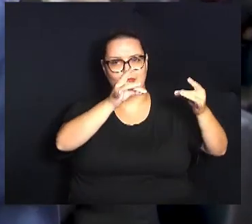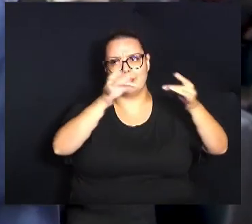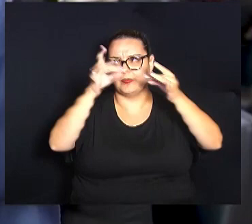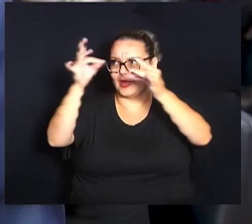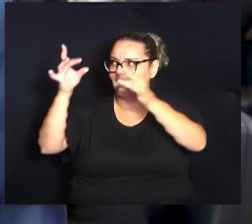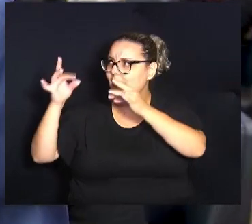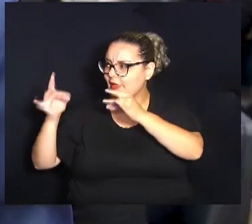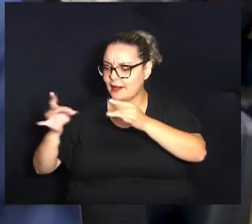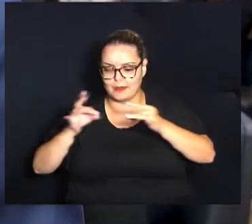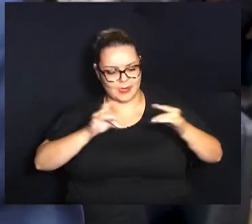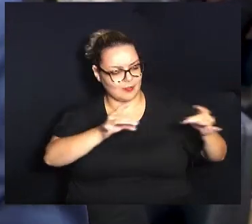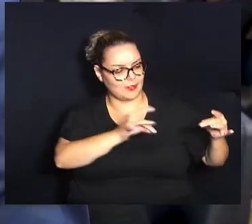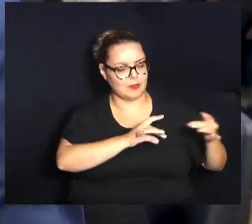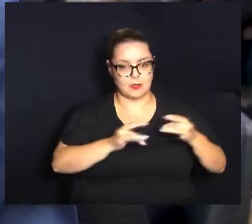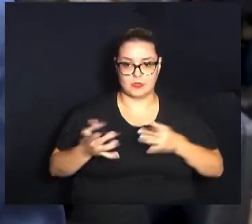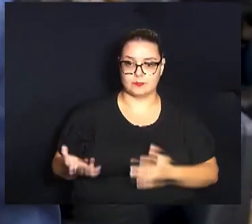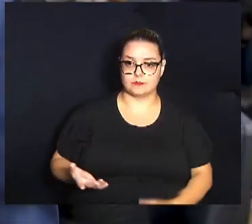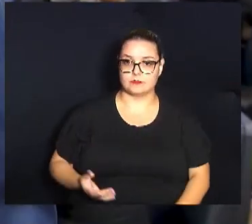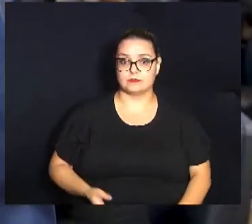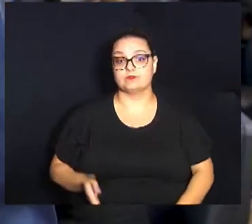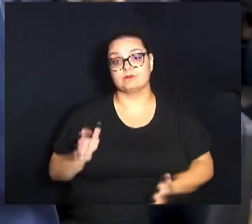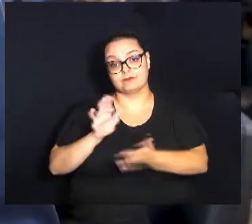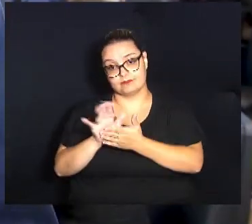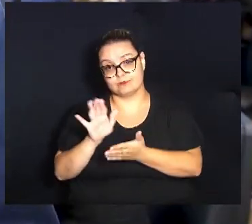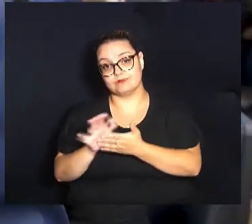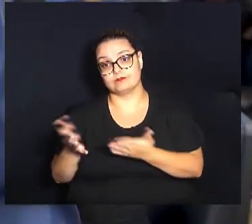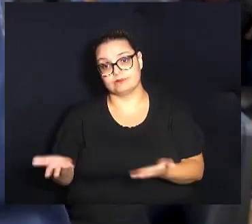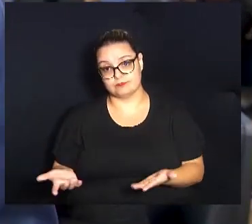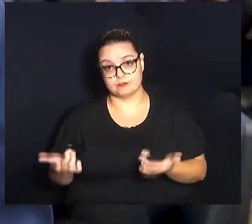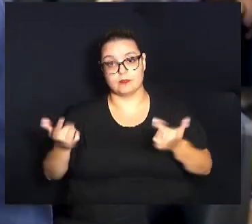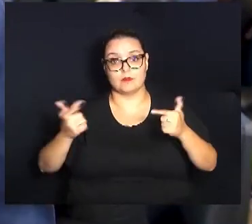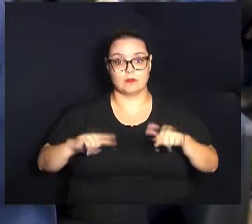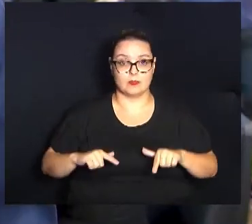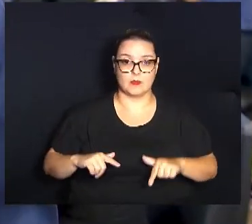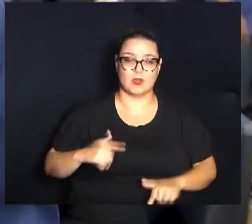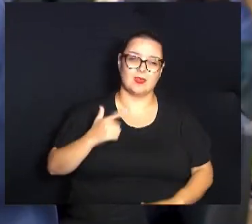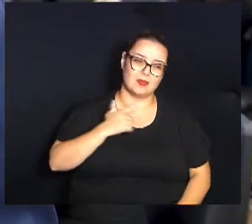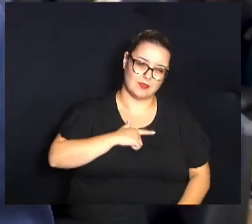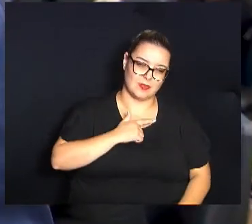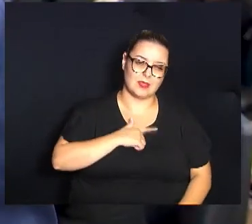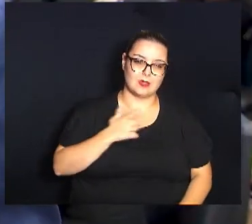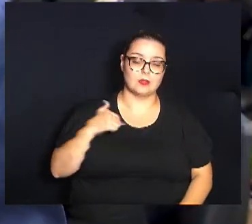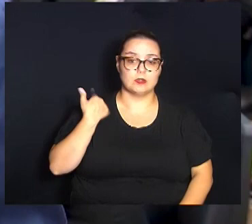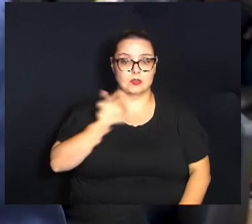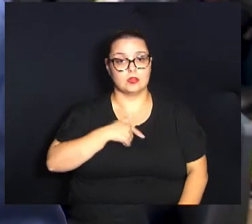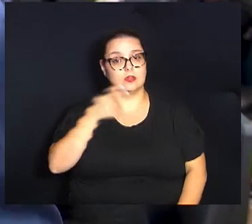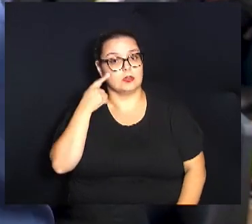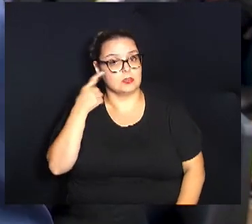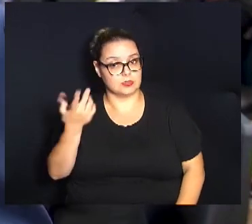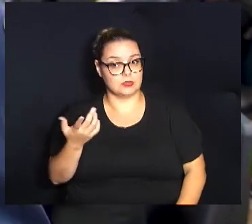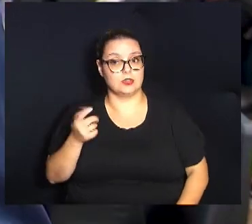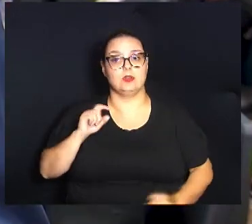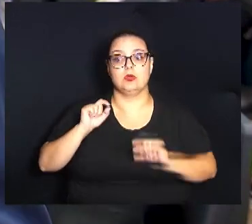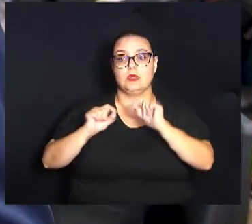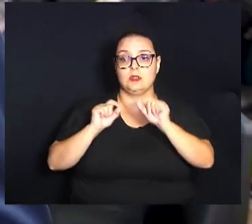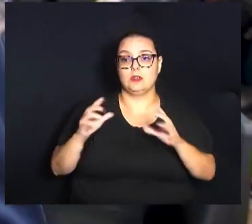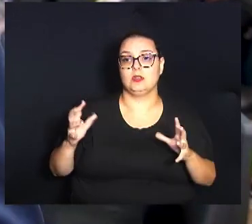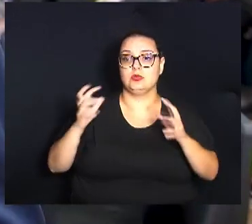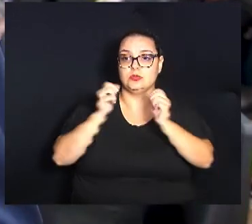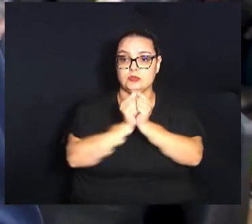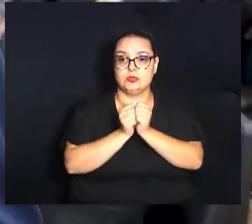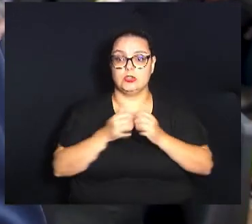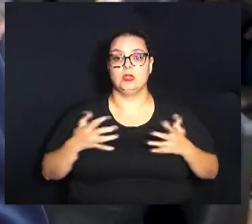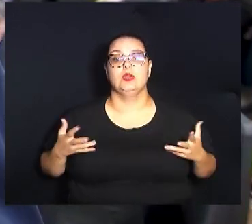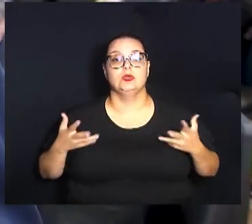afixadas, Isso obviamente gera custo, deixa o estabelecimento muito feio. Então a nossa ideia foi o quê? Foi reunir